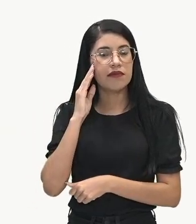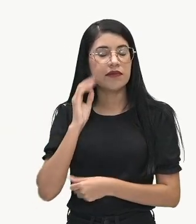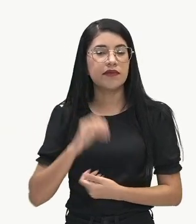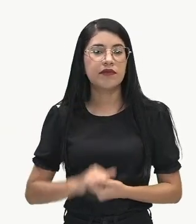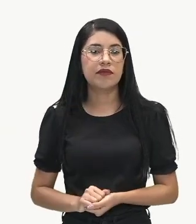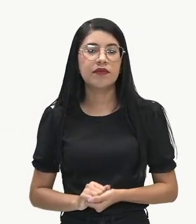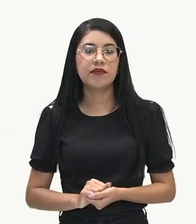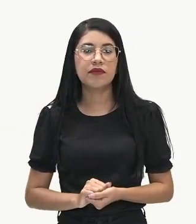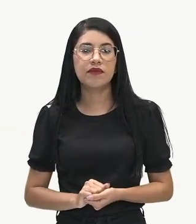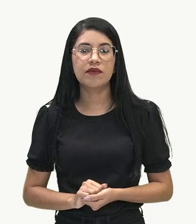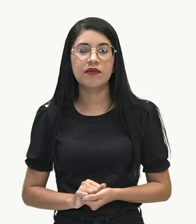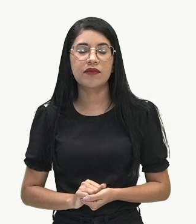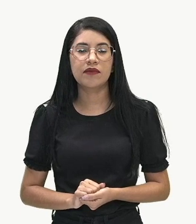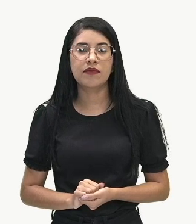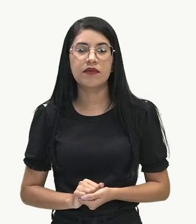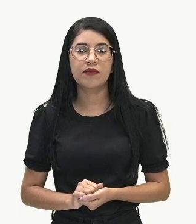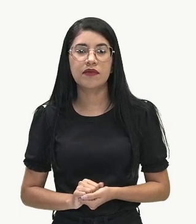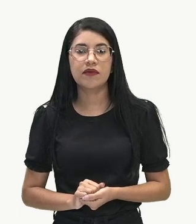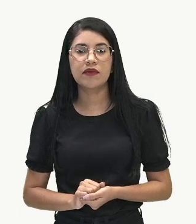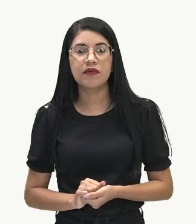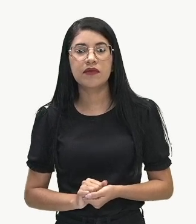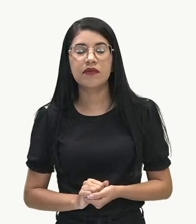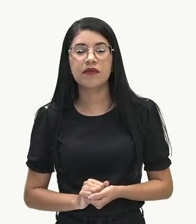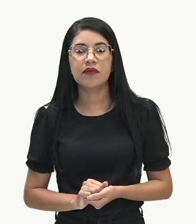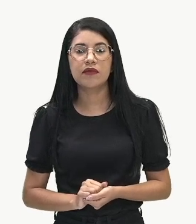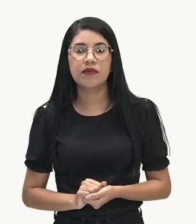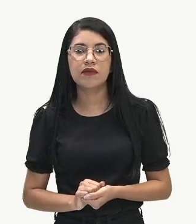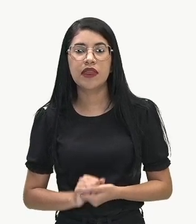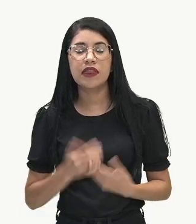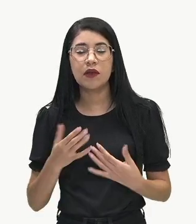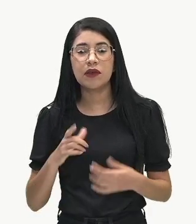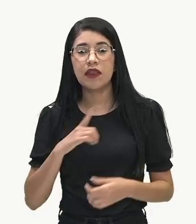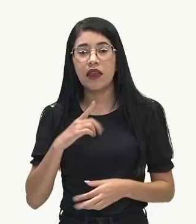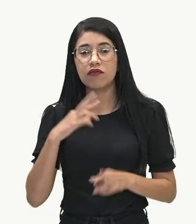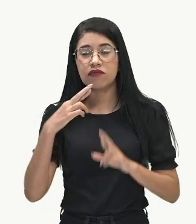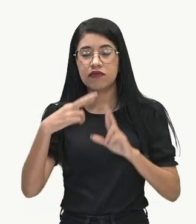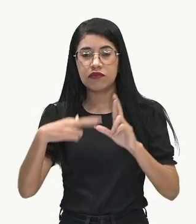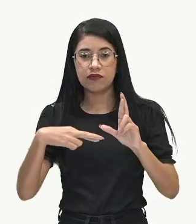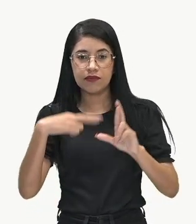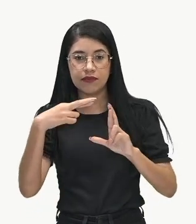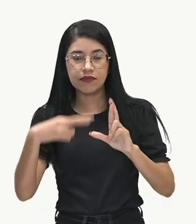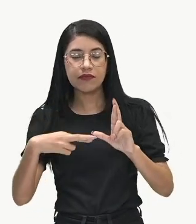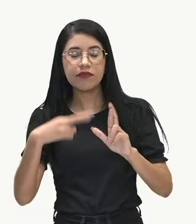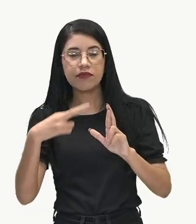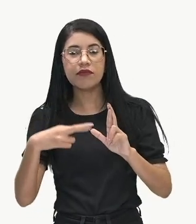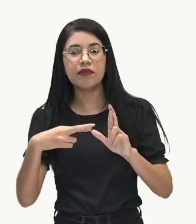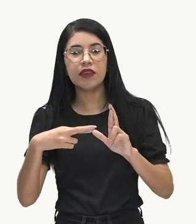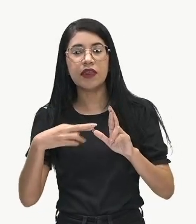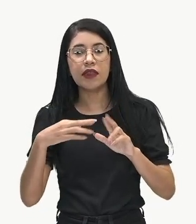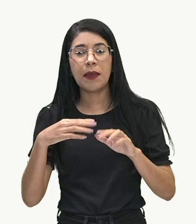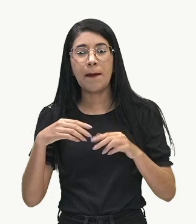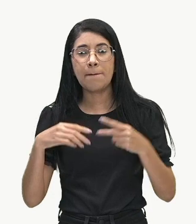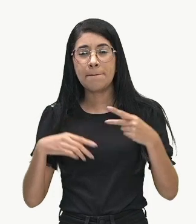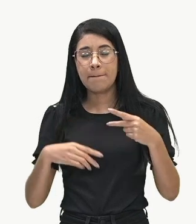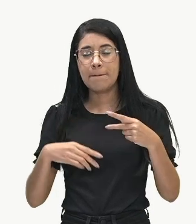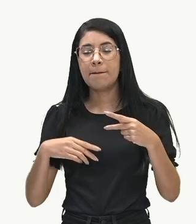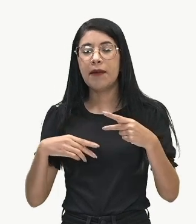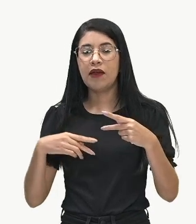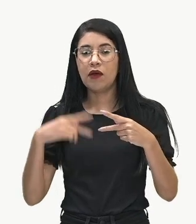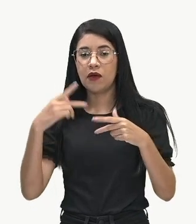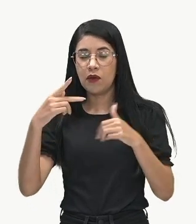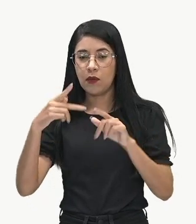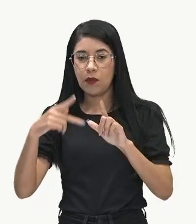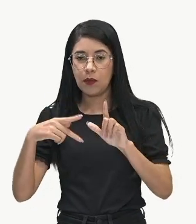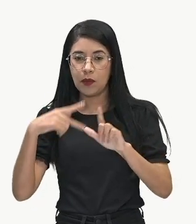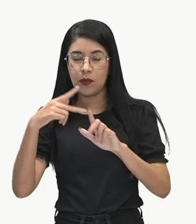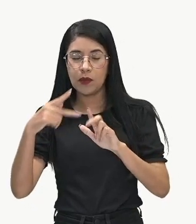Dessa forma, se nós temos aqui o reagente maior que o produto, note que a gente tem aqui um